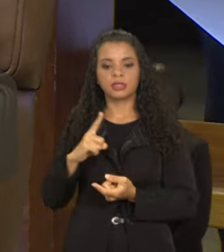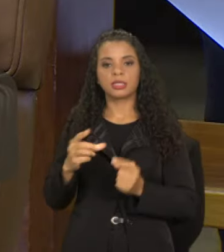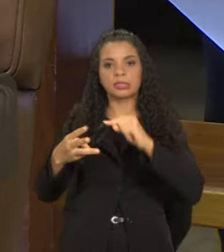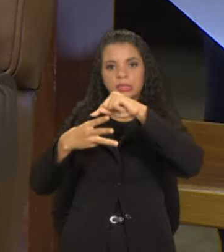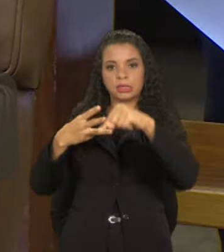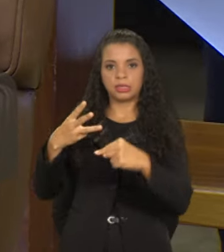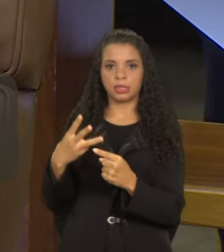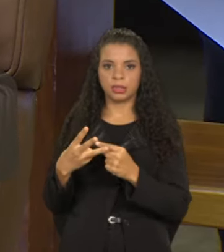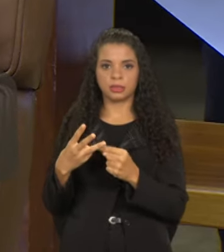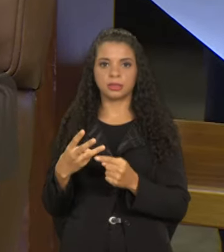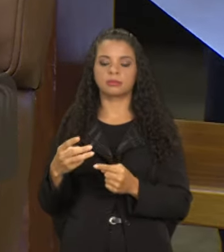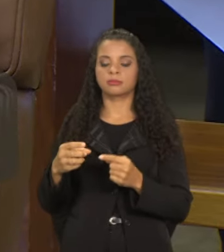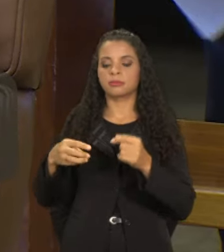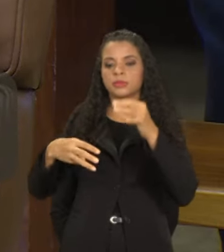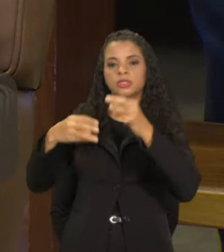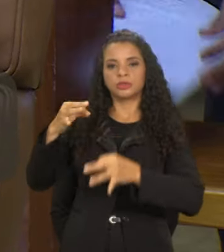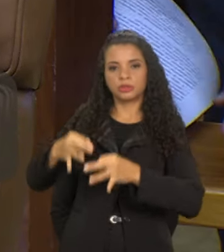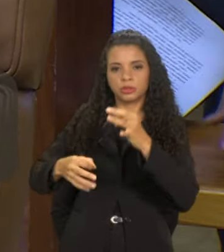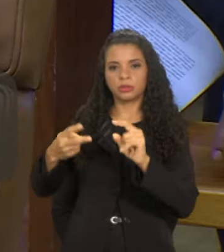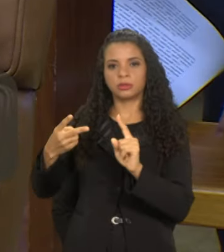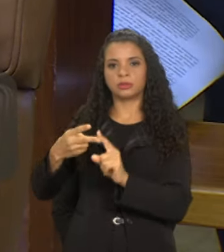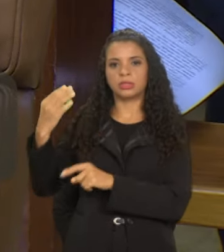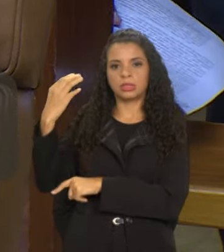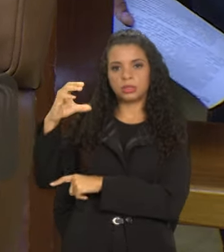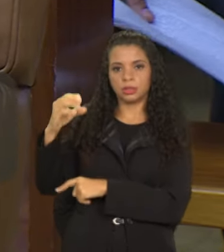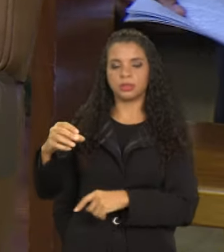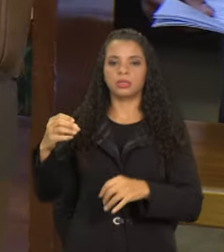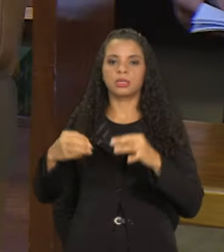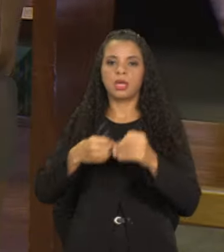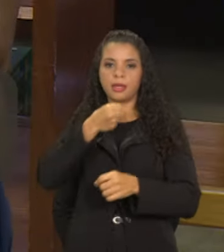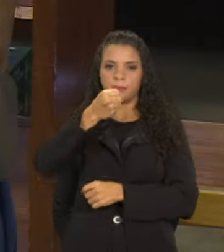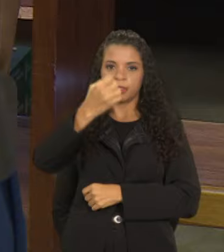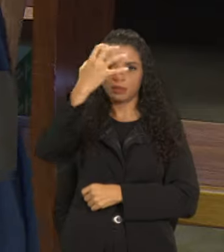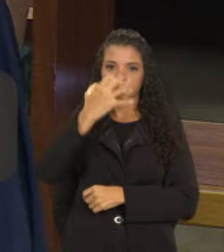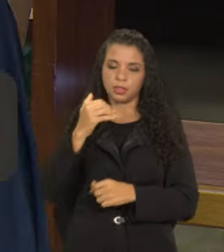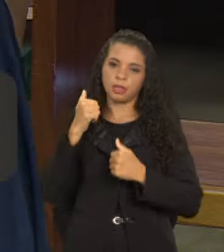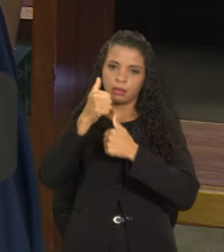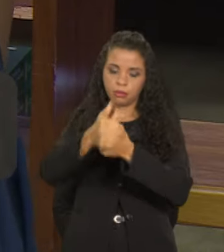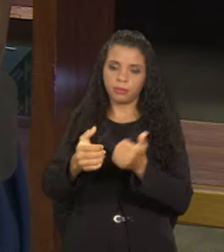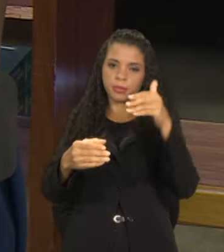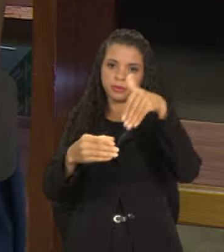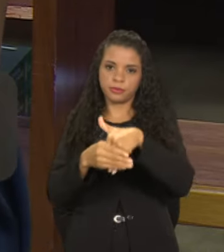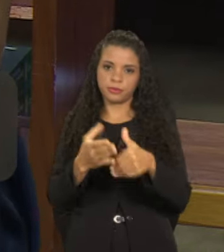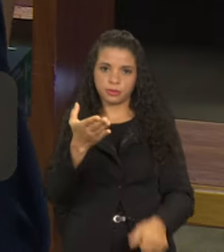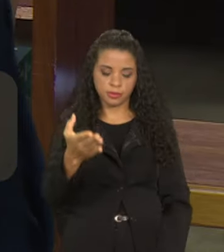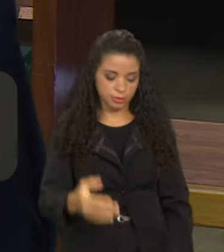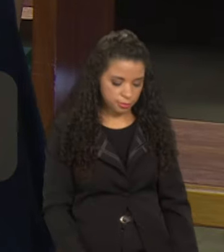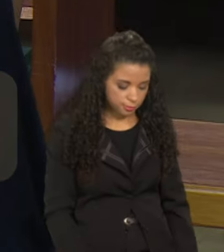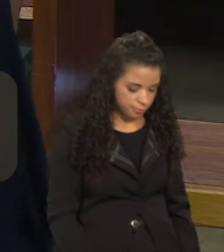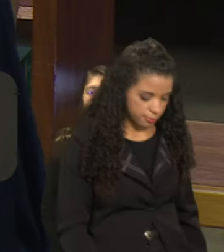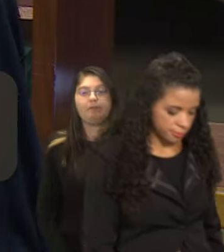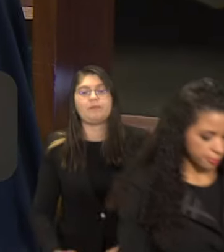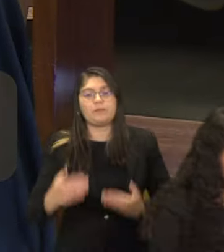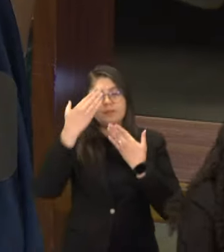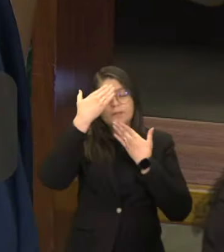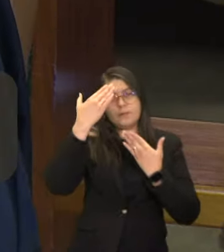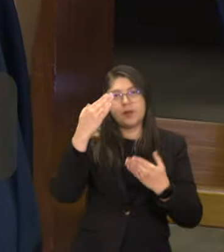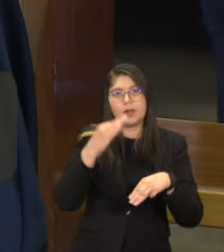instituições, a magistratura, a ciência e a imprensa séria. Acompanhe, Vossa Excelência. Obrigado, ministro Dias